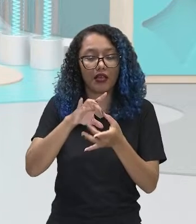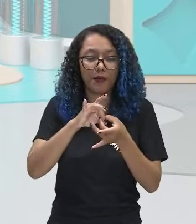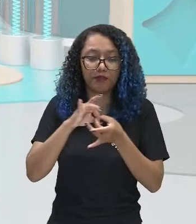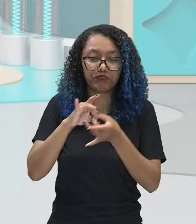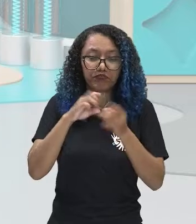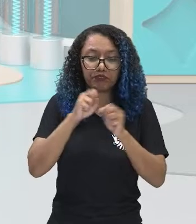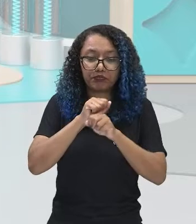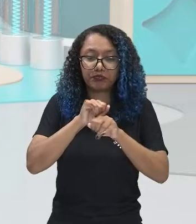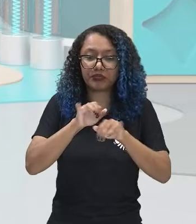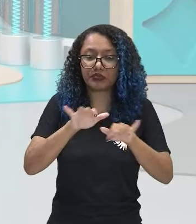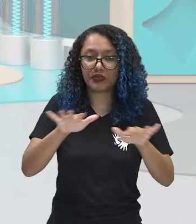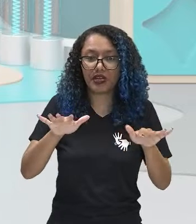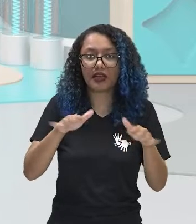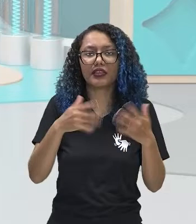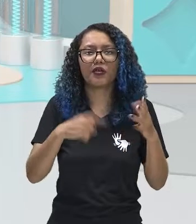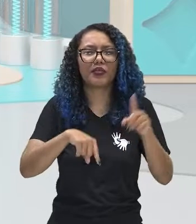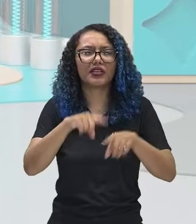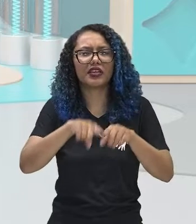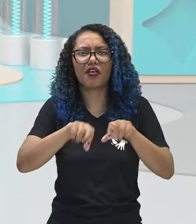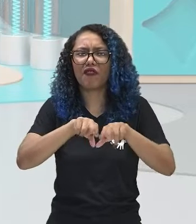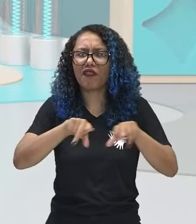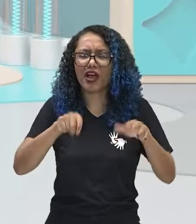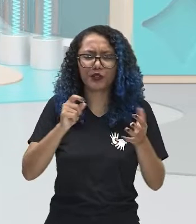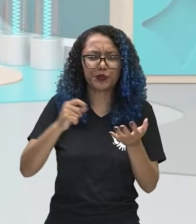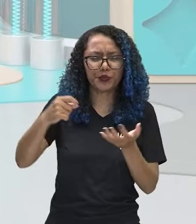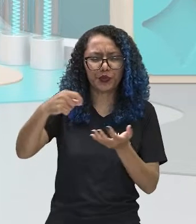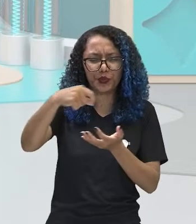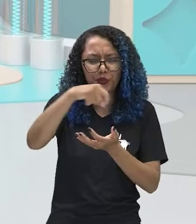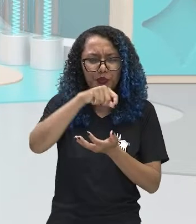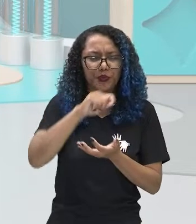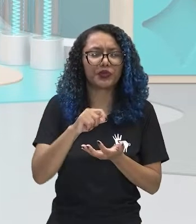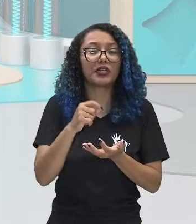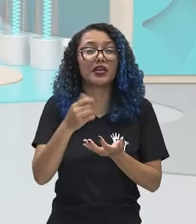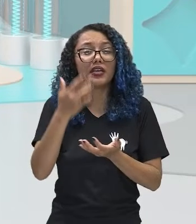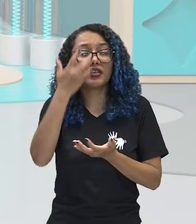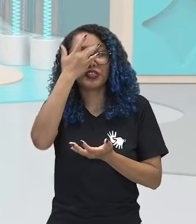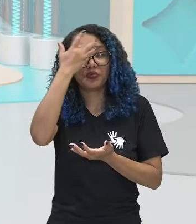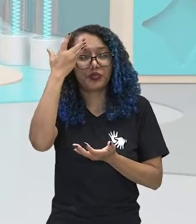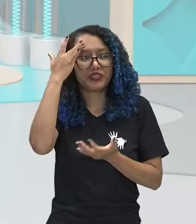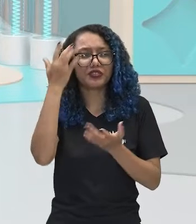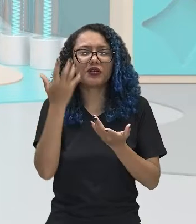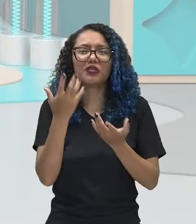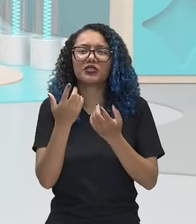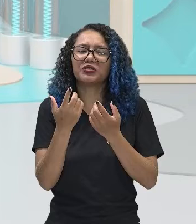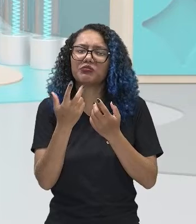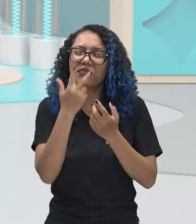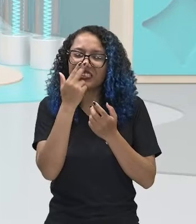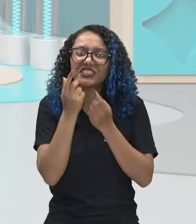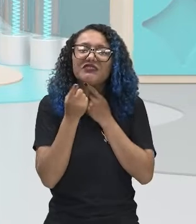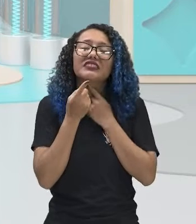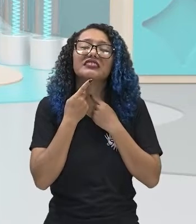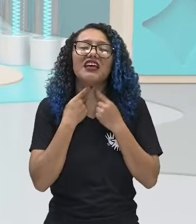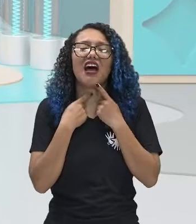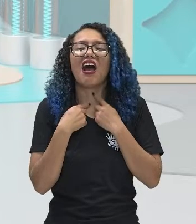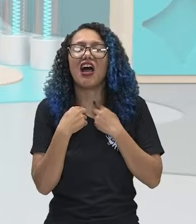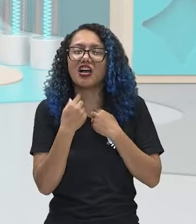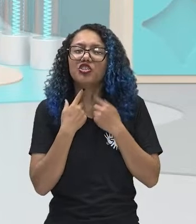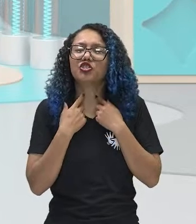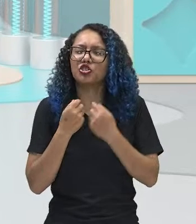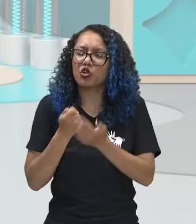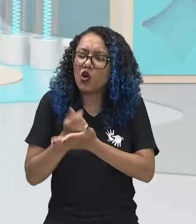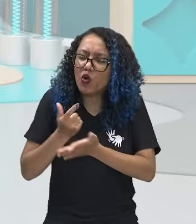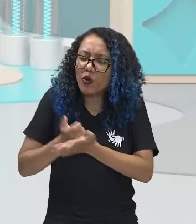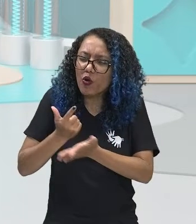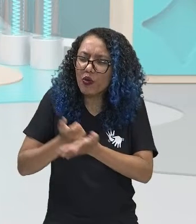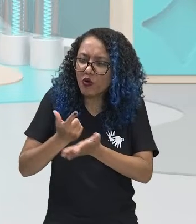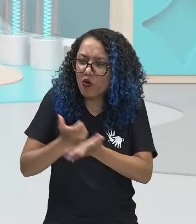serviços circulam, né? E as pessoas sentem cada vez mais esse impulso, esse desejo de comprar, né?